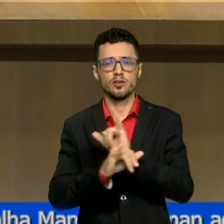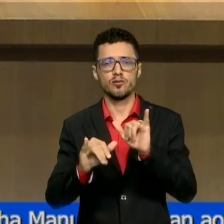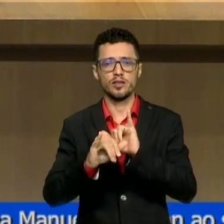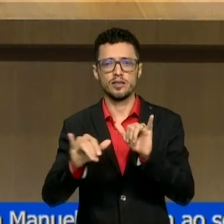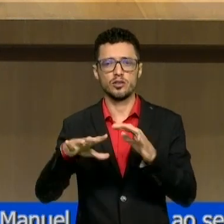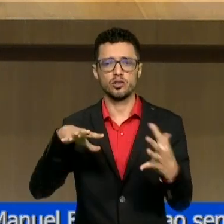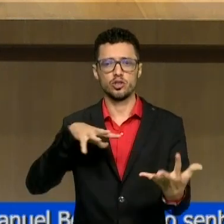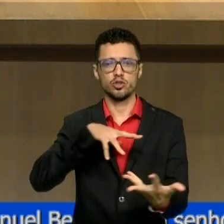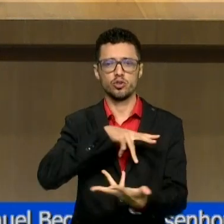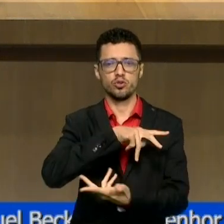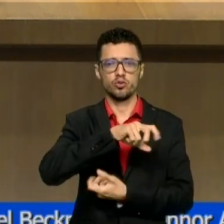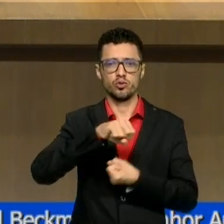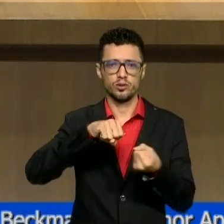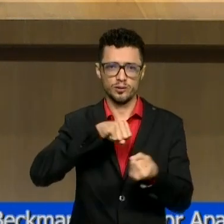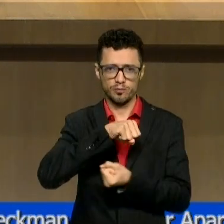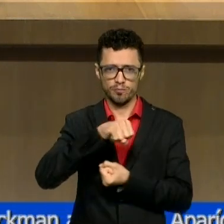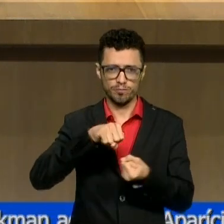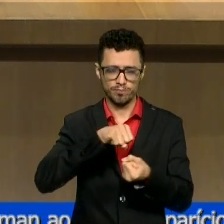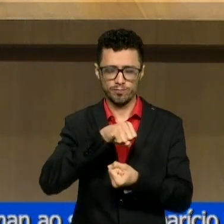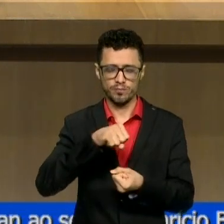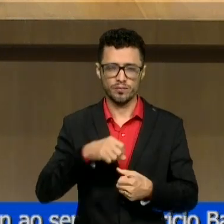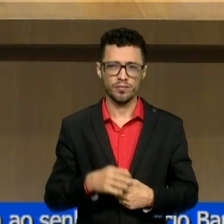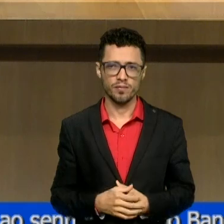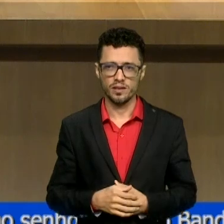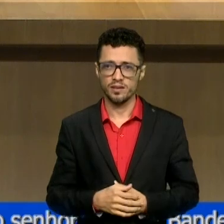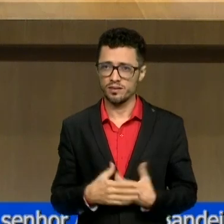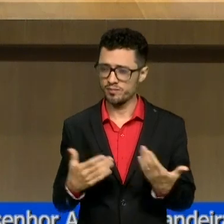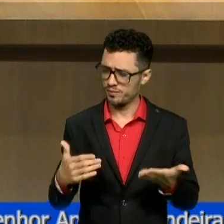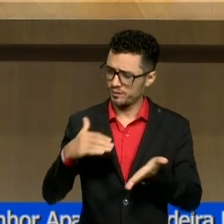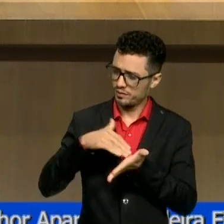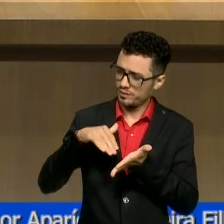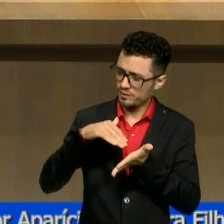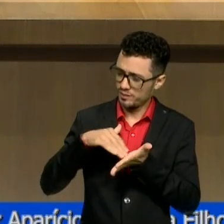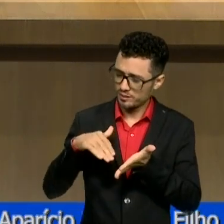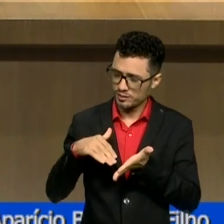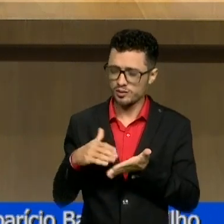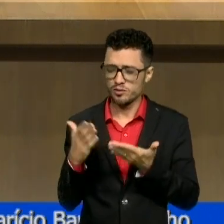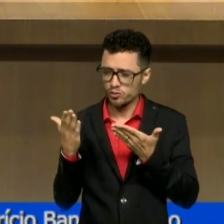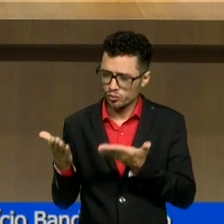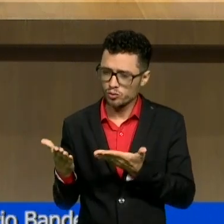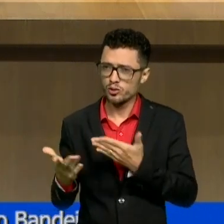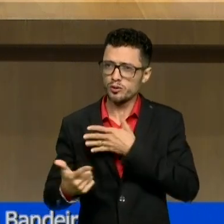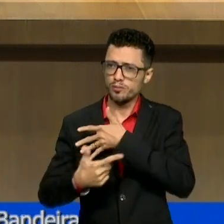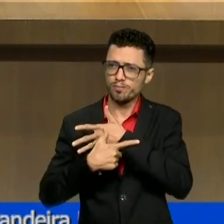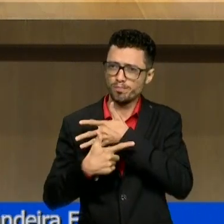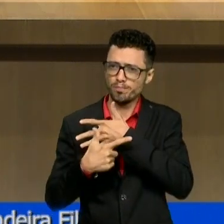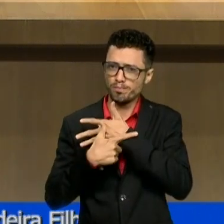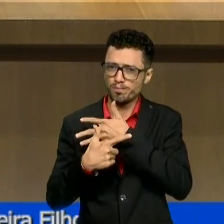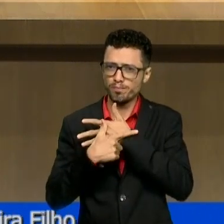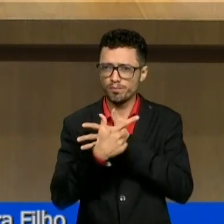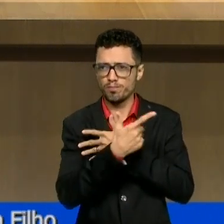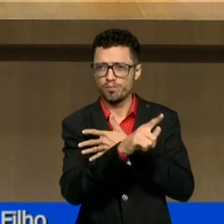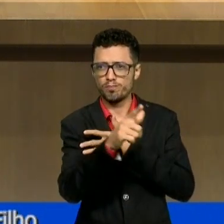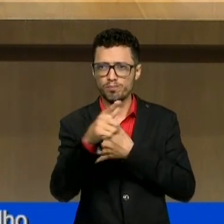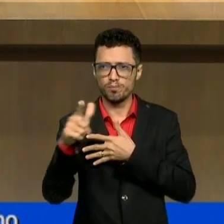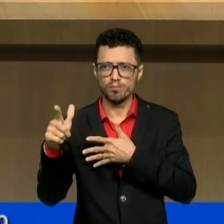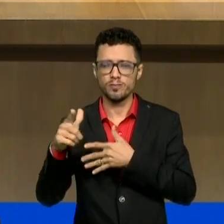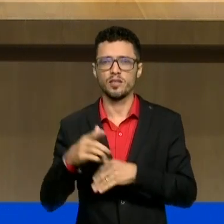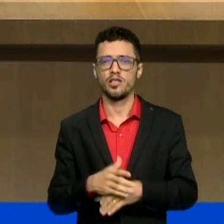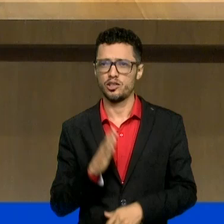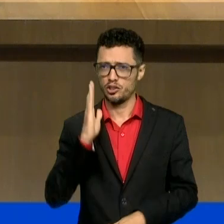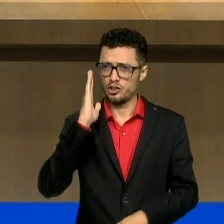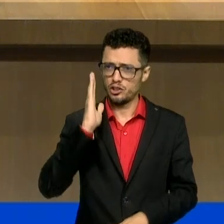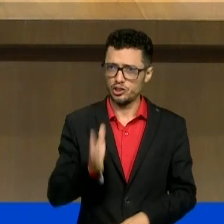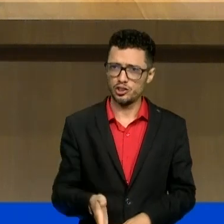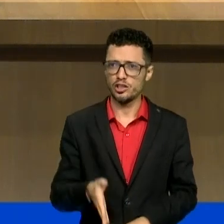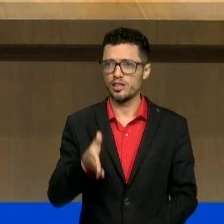Secretário Aparício, o senhor, que entre outras funções públicas, já foi prefeito, como